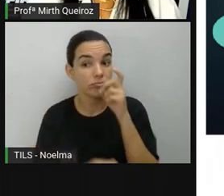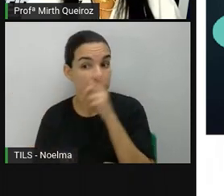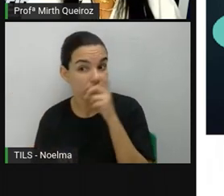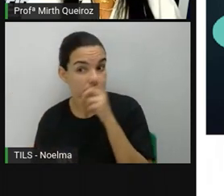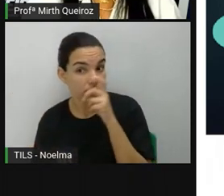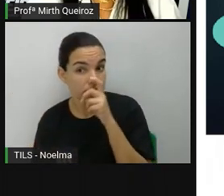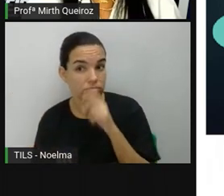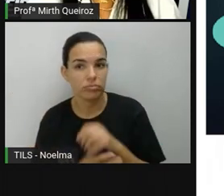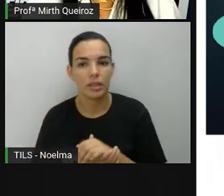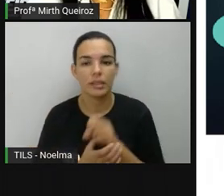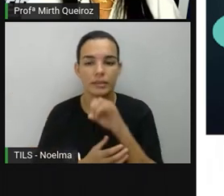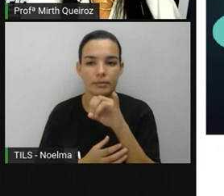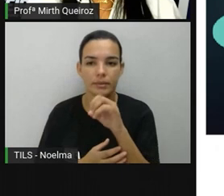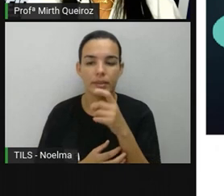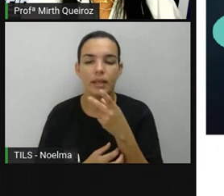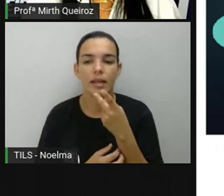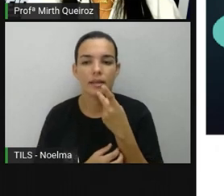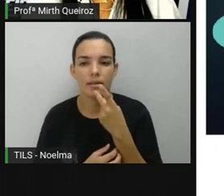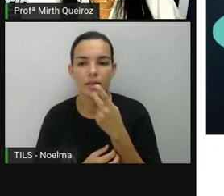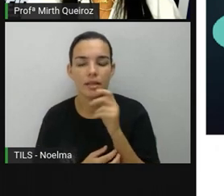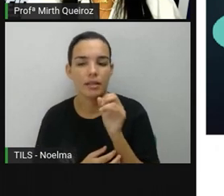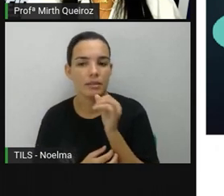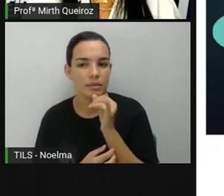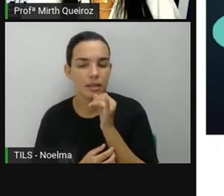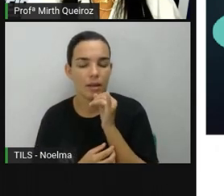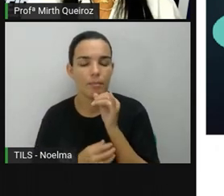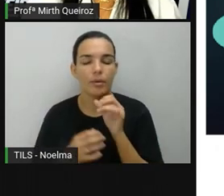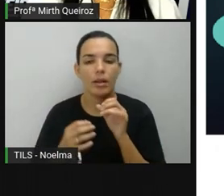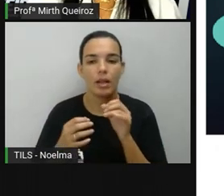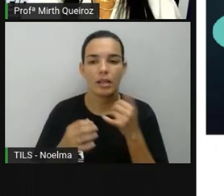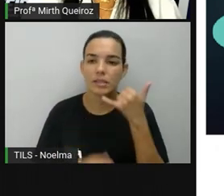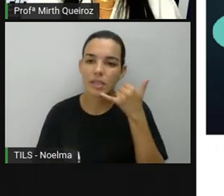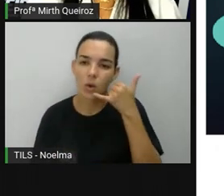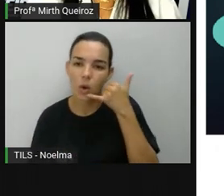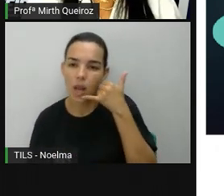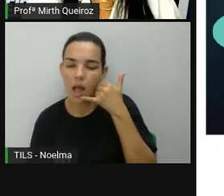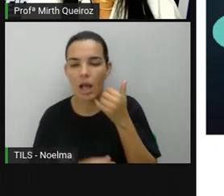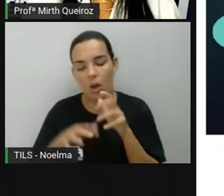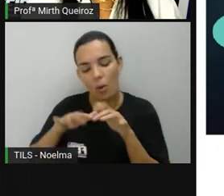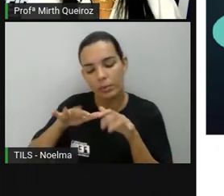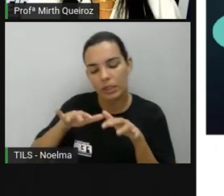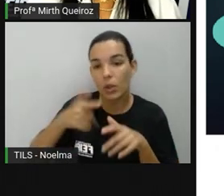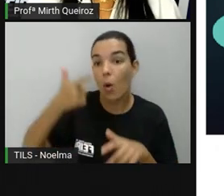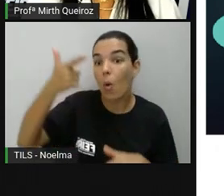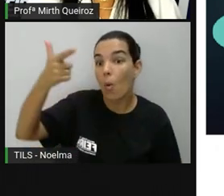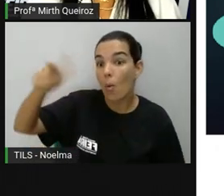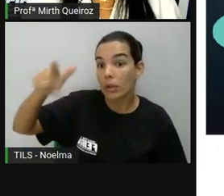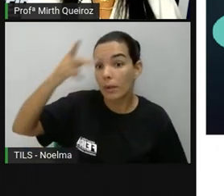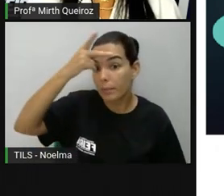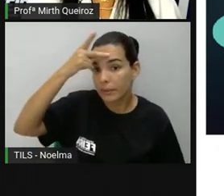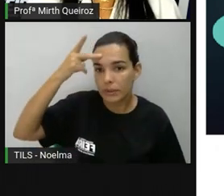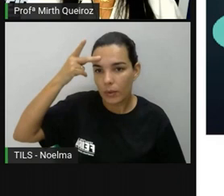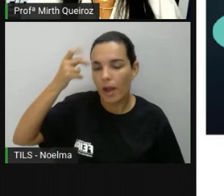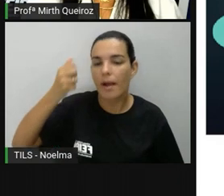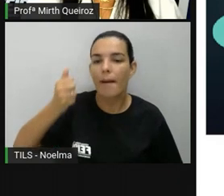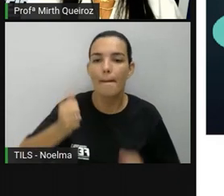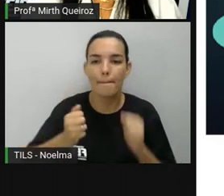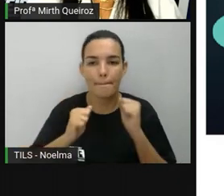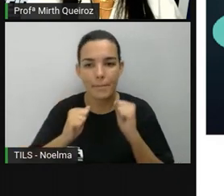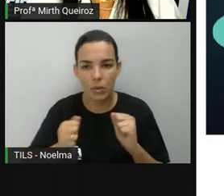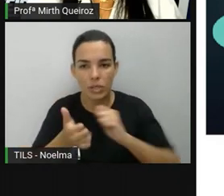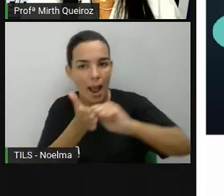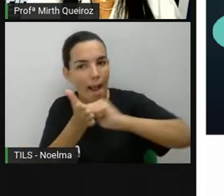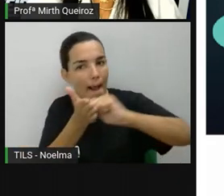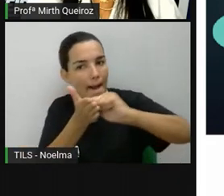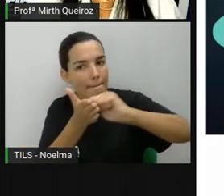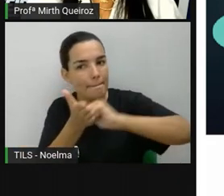o computador ou celular de terceiro, sempre apague as senhas e dados das contas. Hoje, o WhatsApp ele